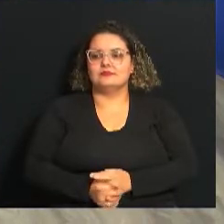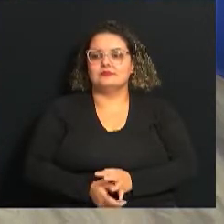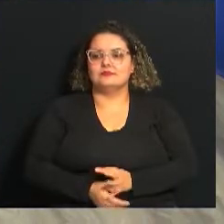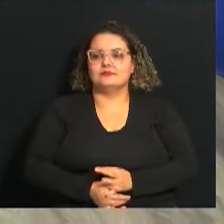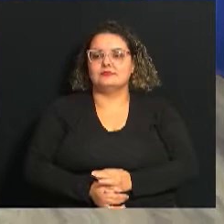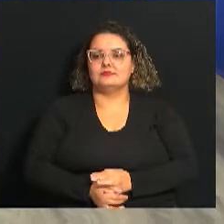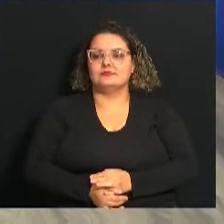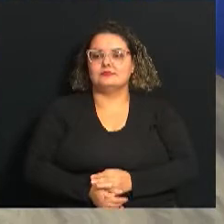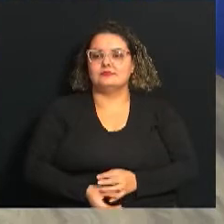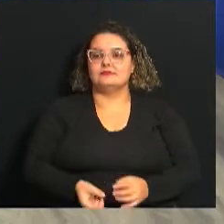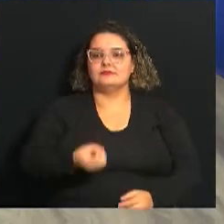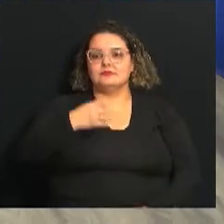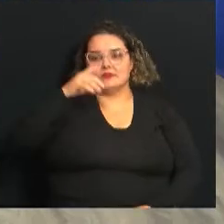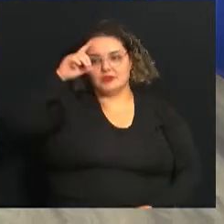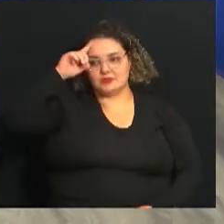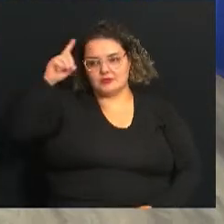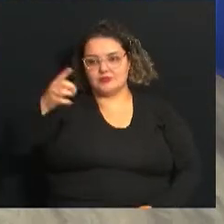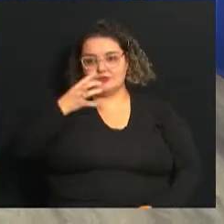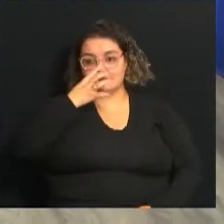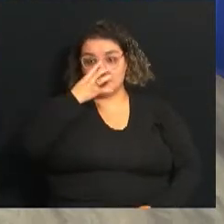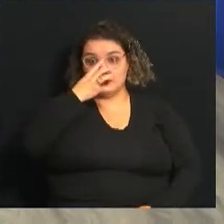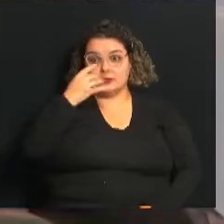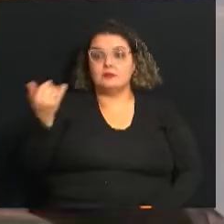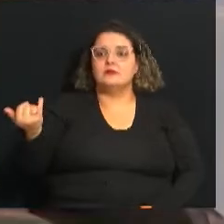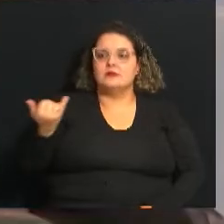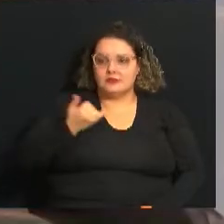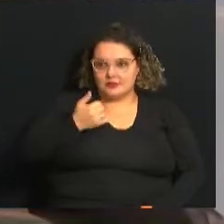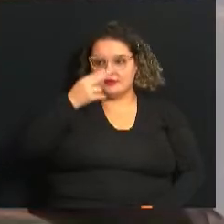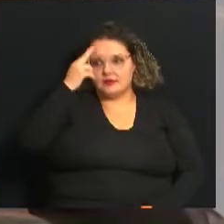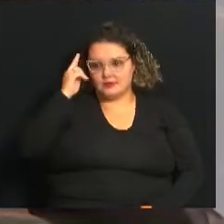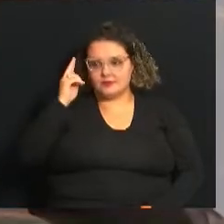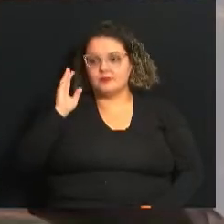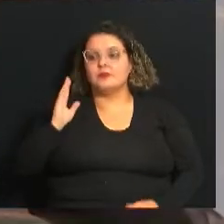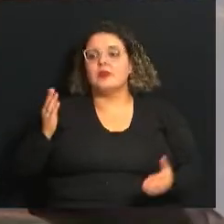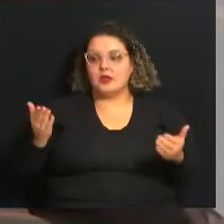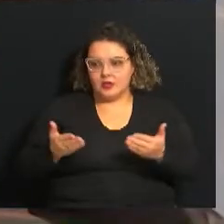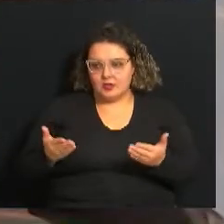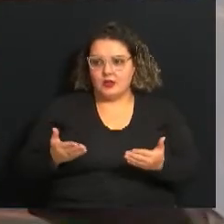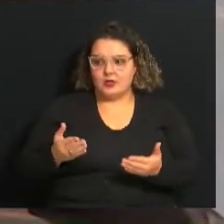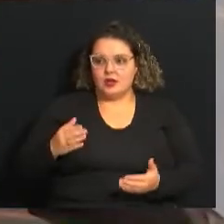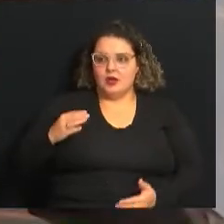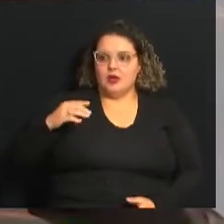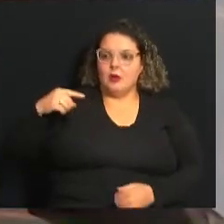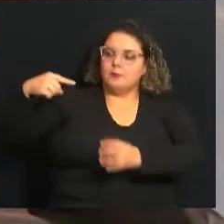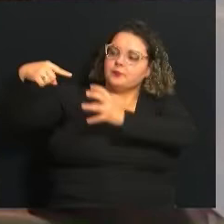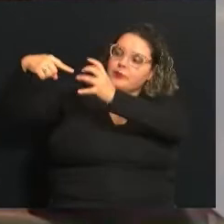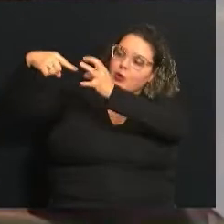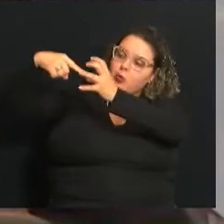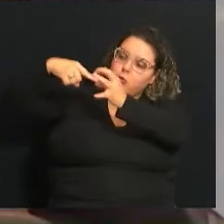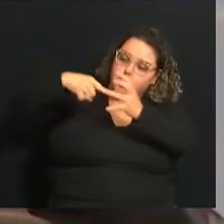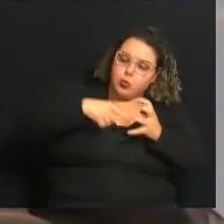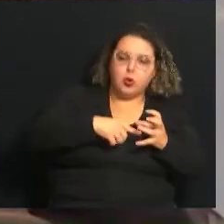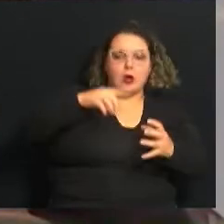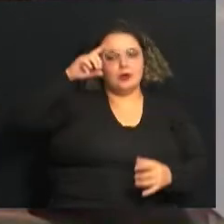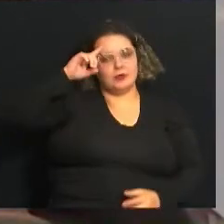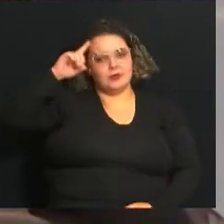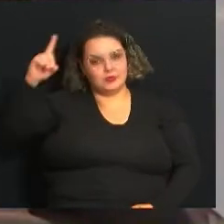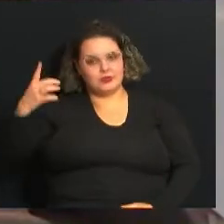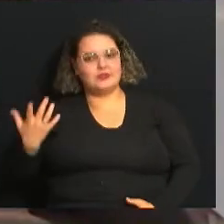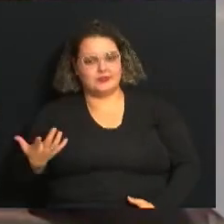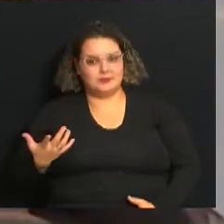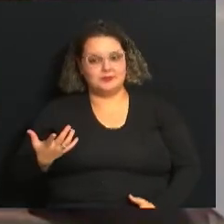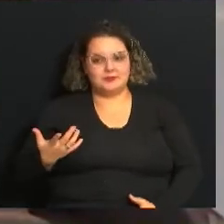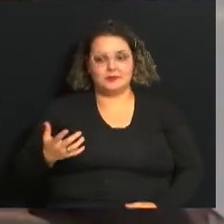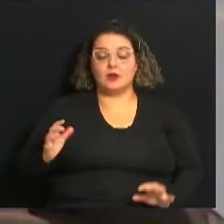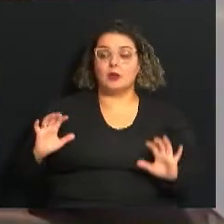Bom dia, Gabriel. Como você mencionou, hoje é o Asteroid Day, ou simplesmente o Dia do Asteroide, que é um